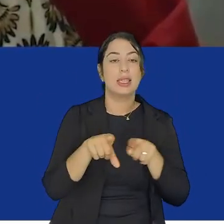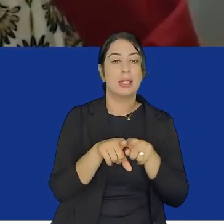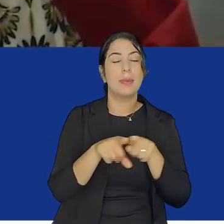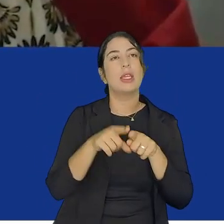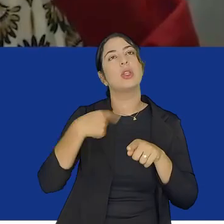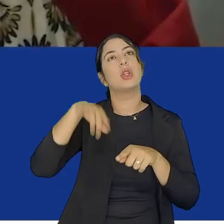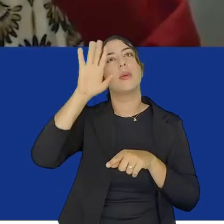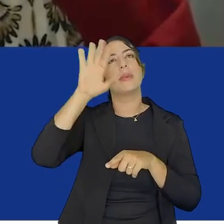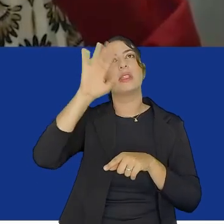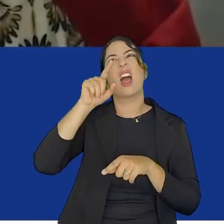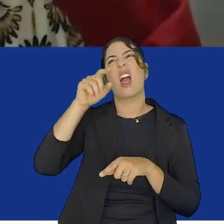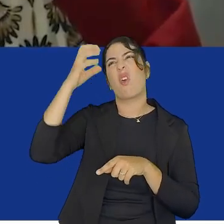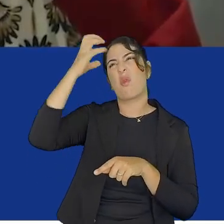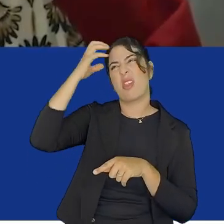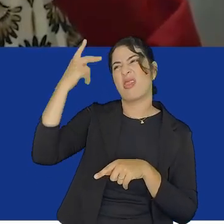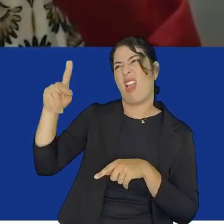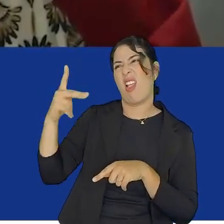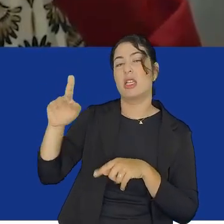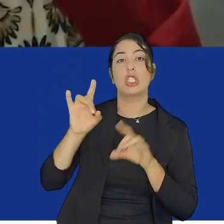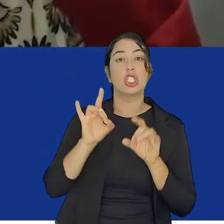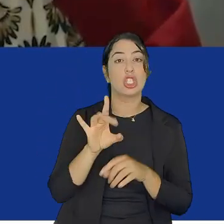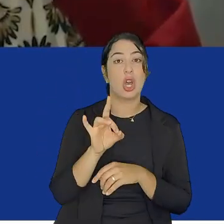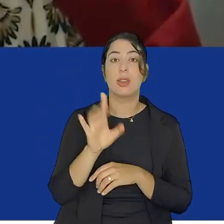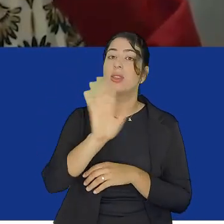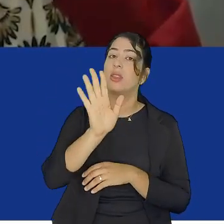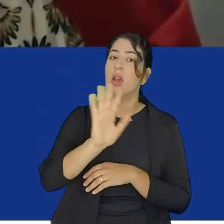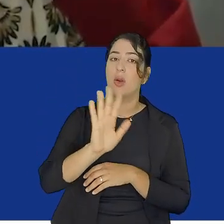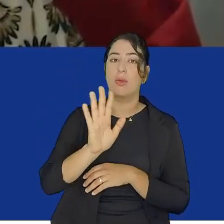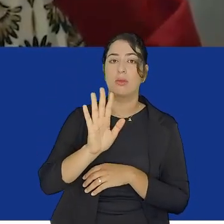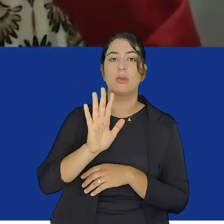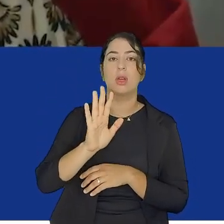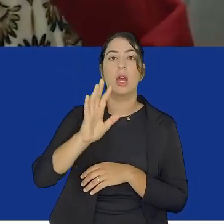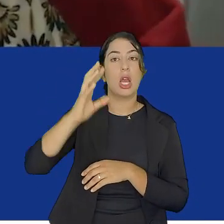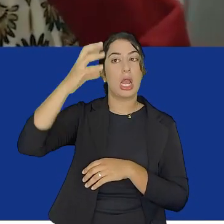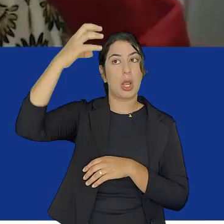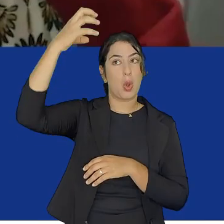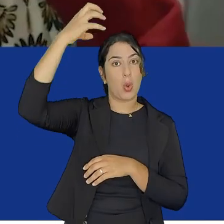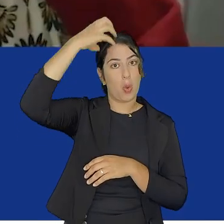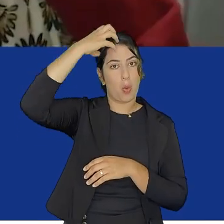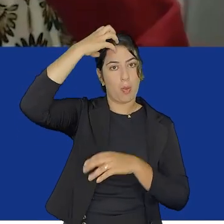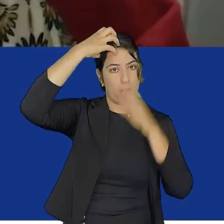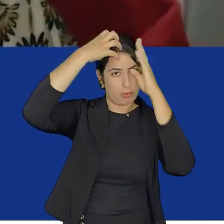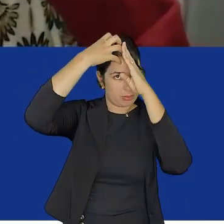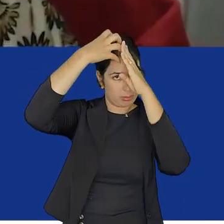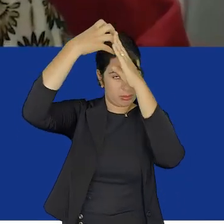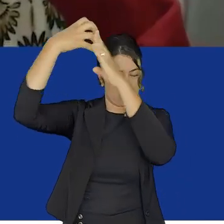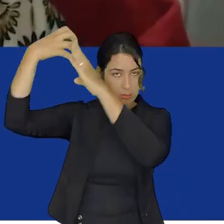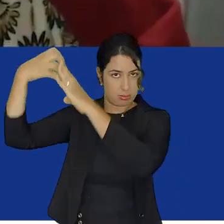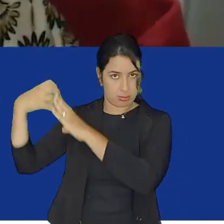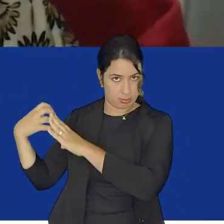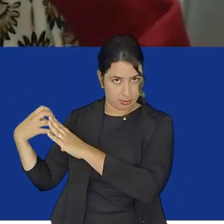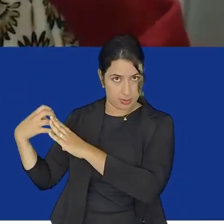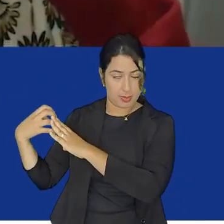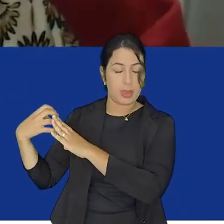da Carla, não vai ajudar ninguém. Então, vamos parar de achar culpado do assédio, seja você alguém que está